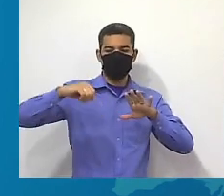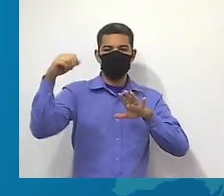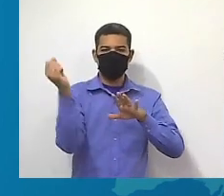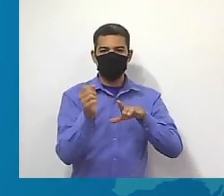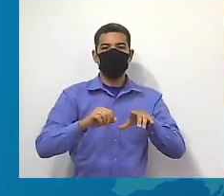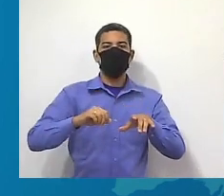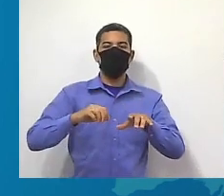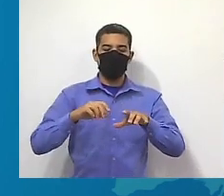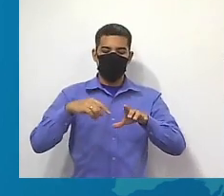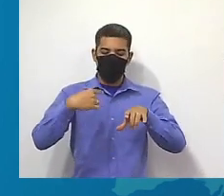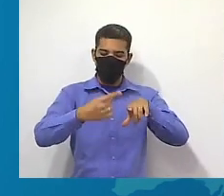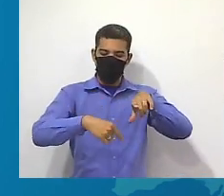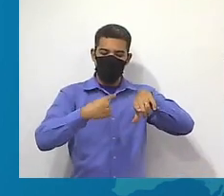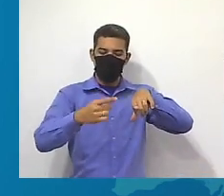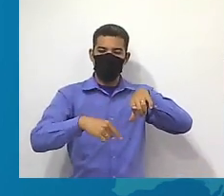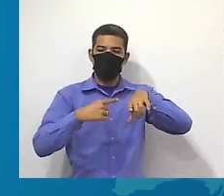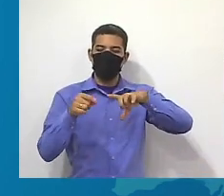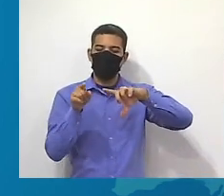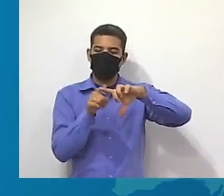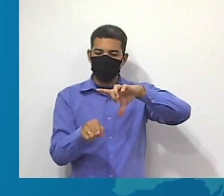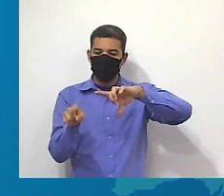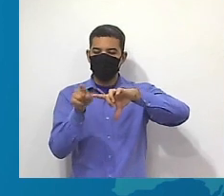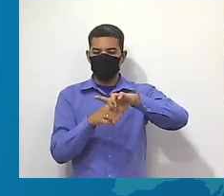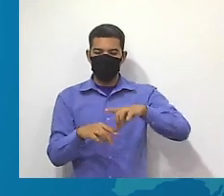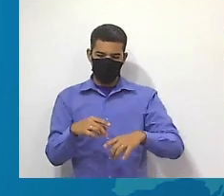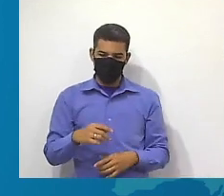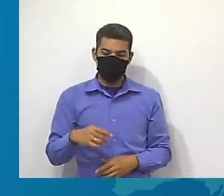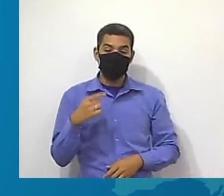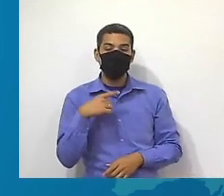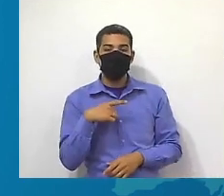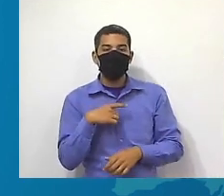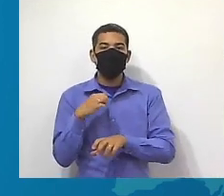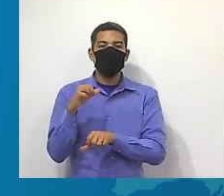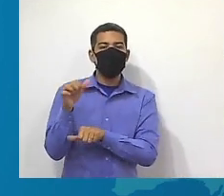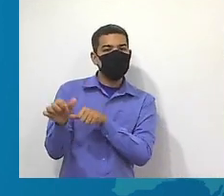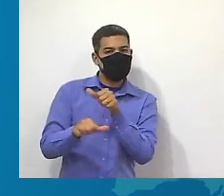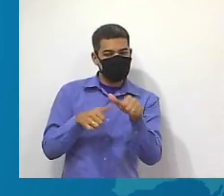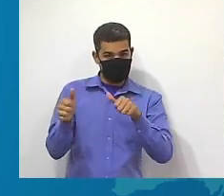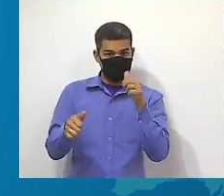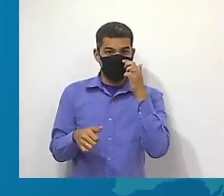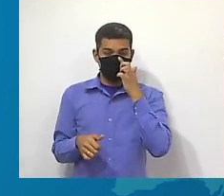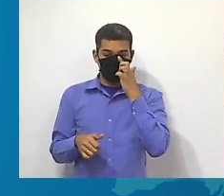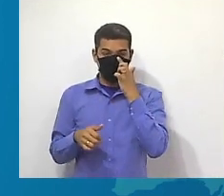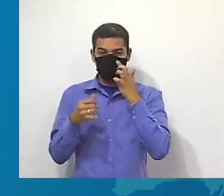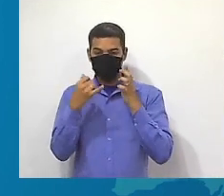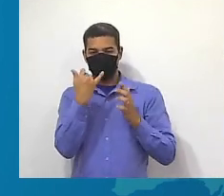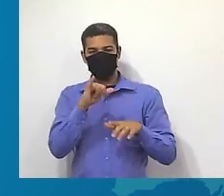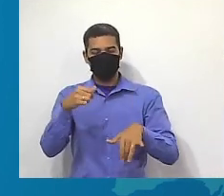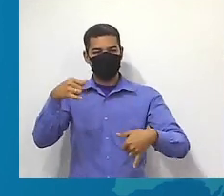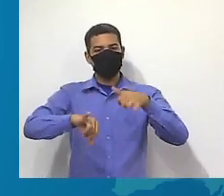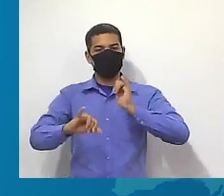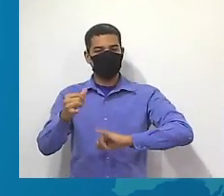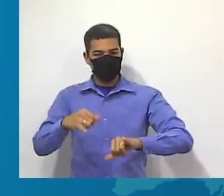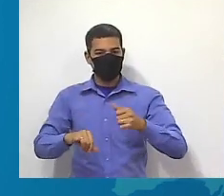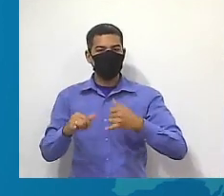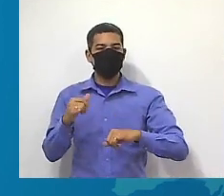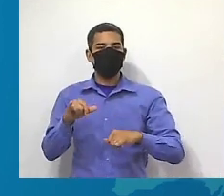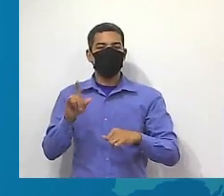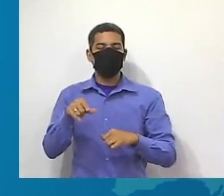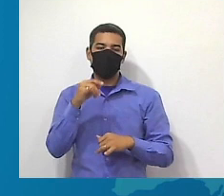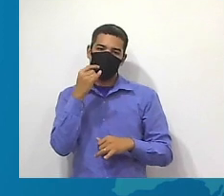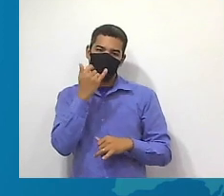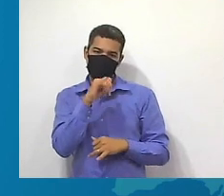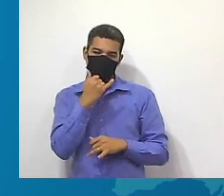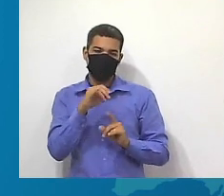seu carro. Então esse é um ciclo de 4 tempos. A gente está transformando a energia química, energia de ligações químicas, em